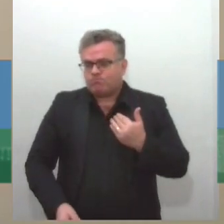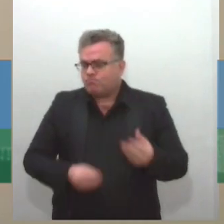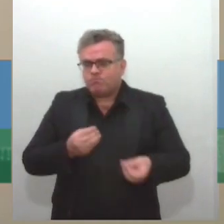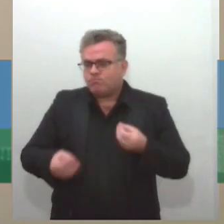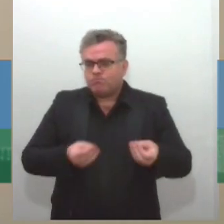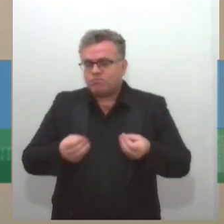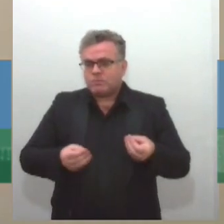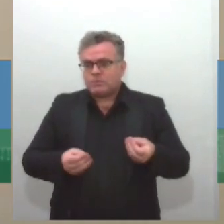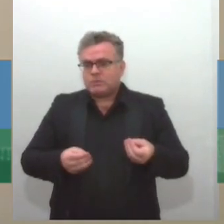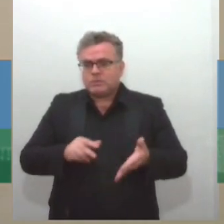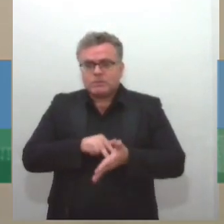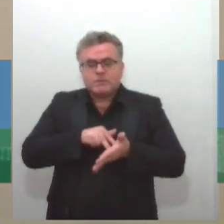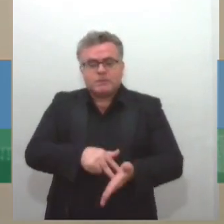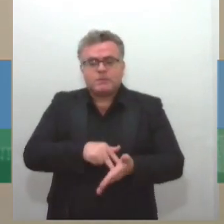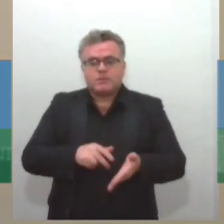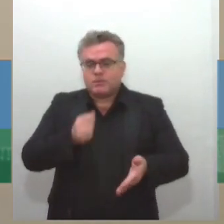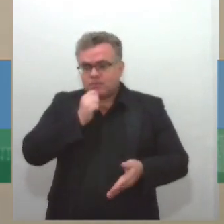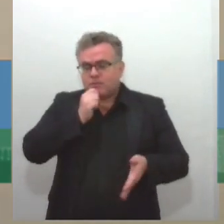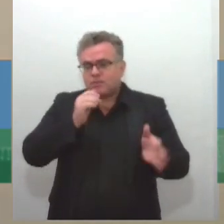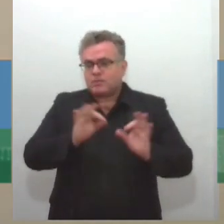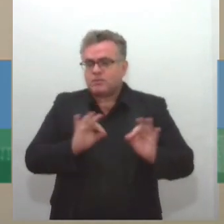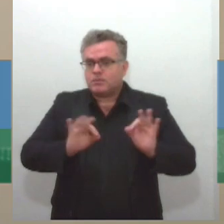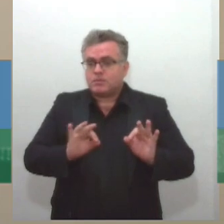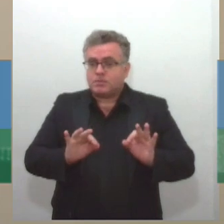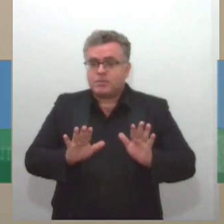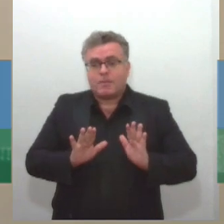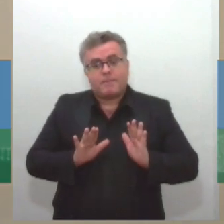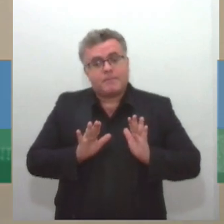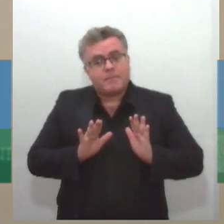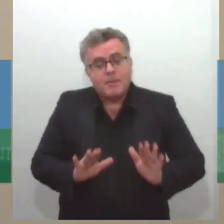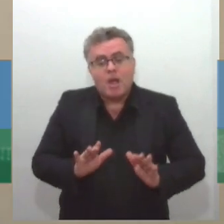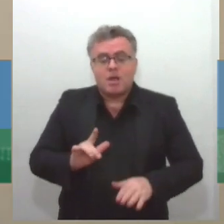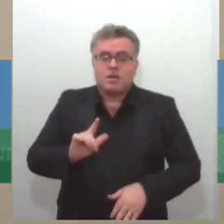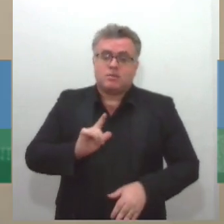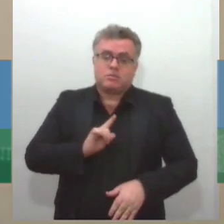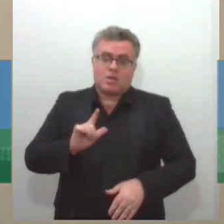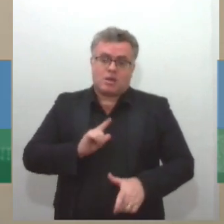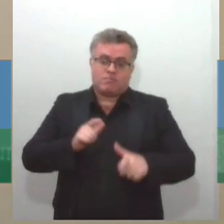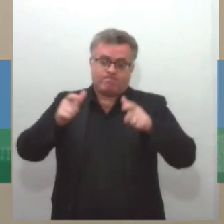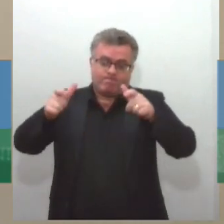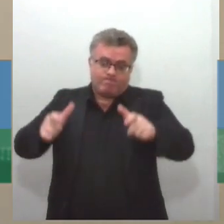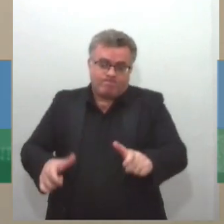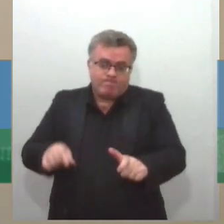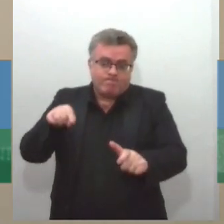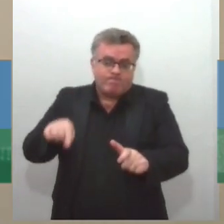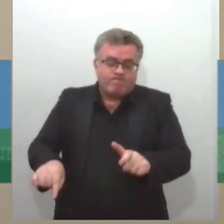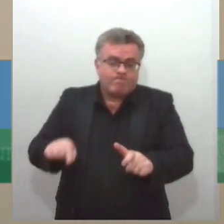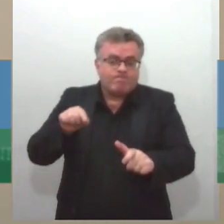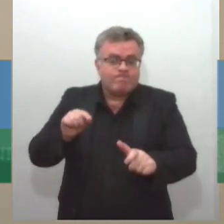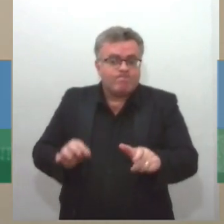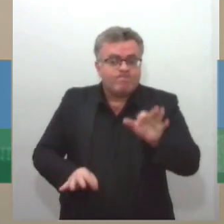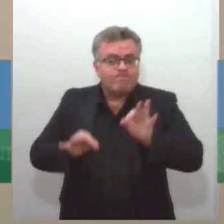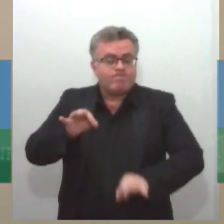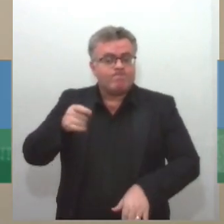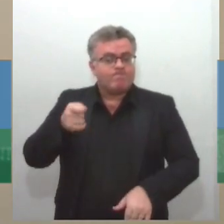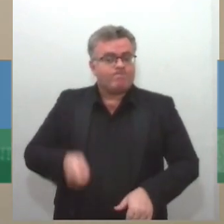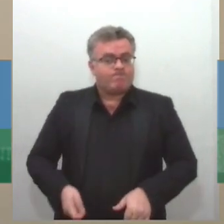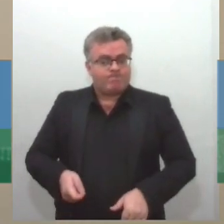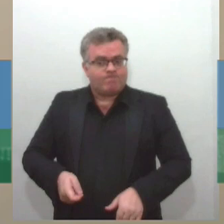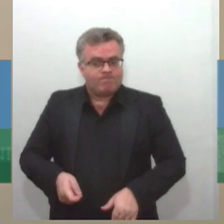sustentáveis, mas existem juridicamente, existem de fato, porque lá há